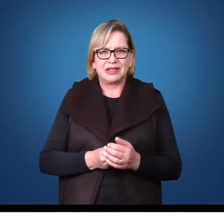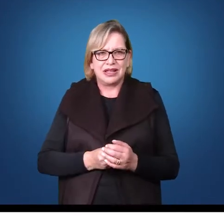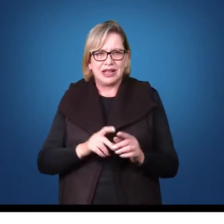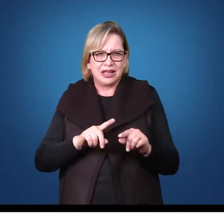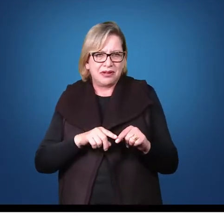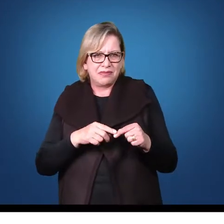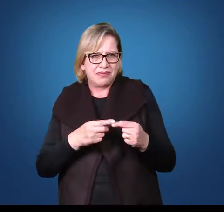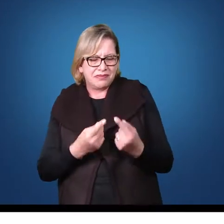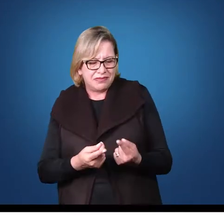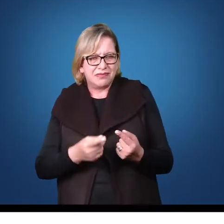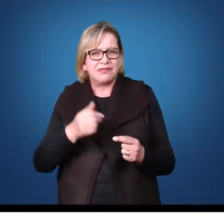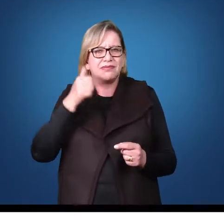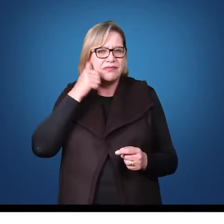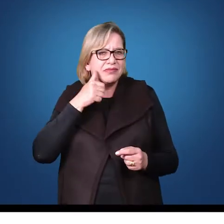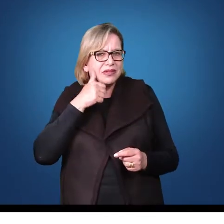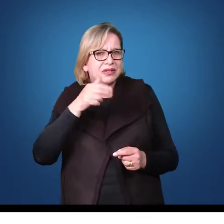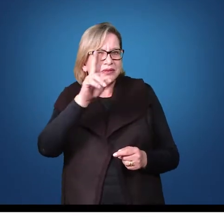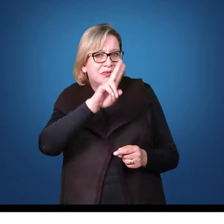Mas a Tatiana Belinque